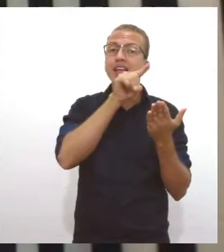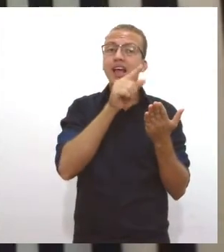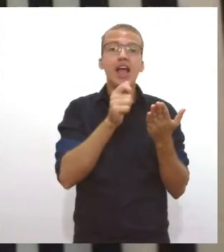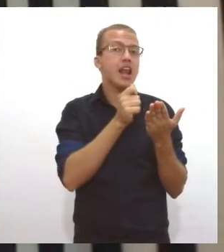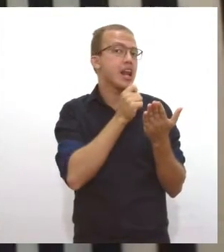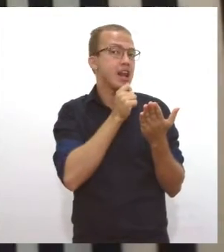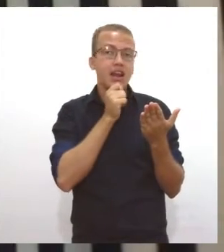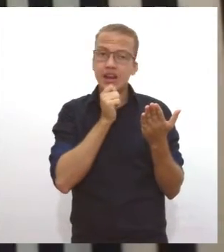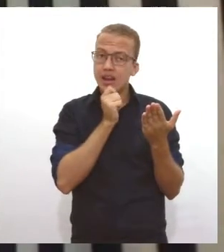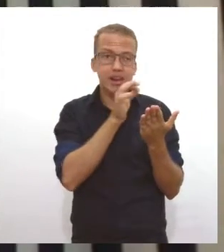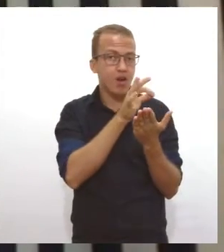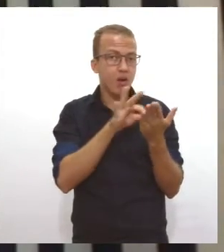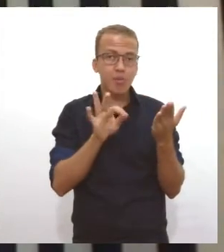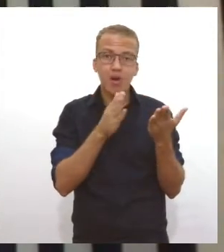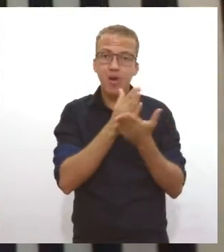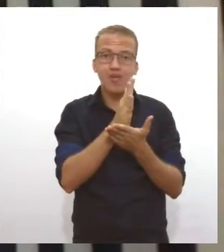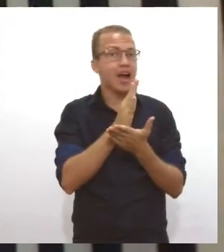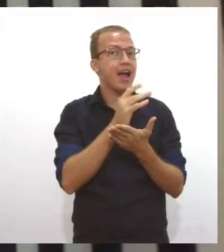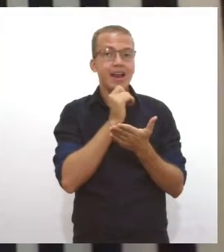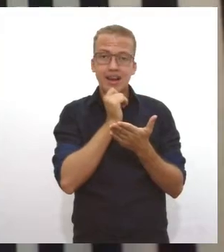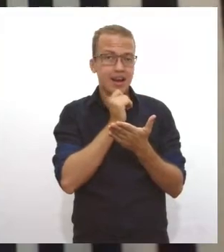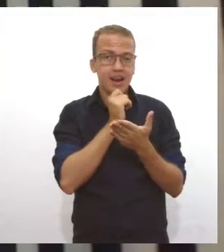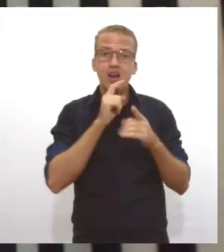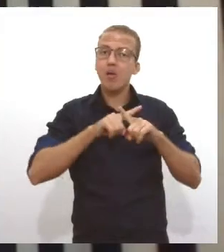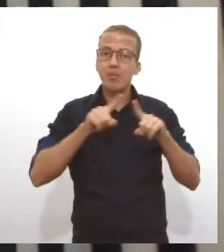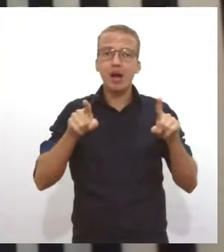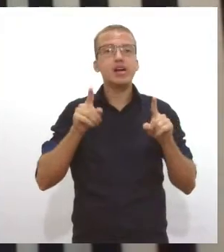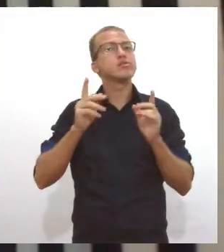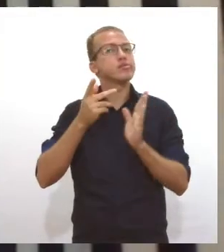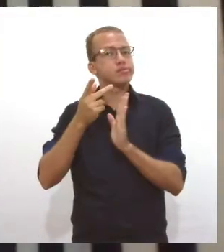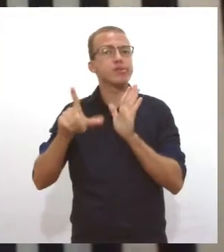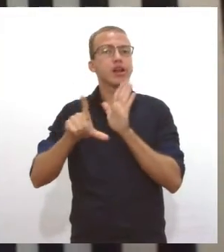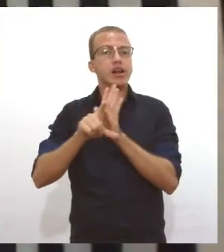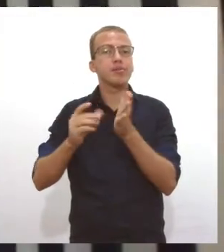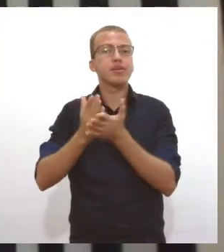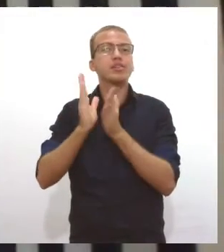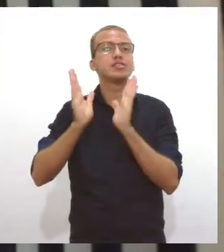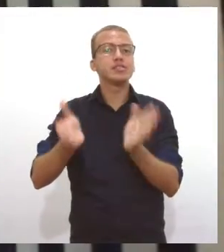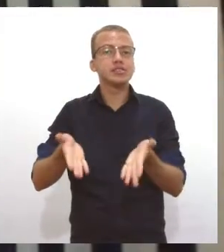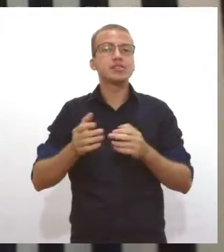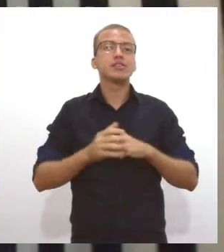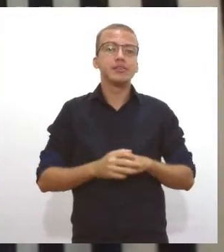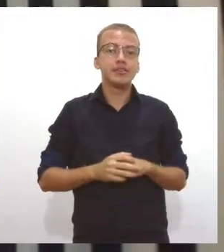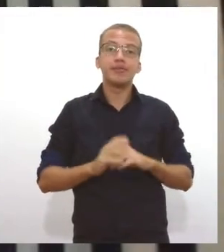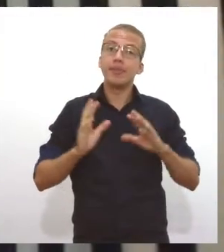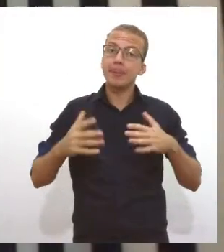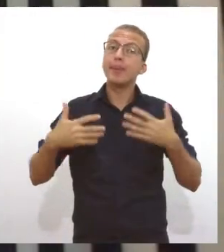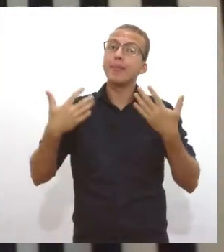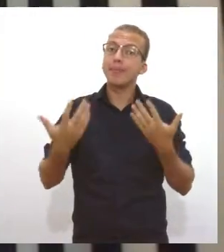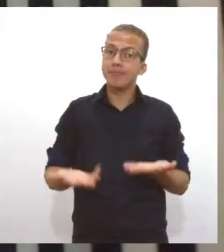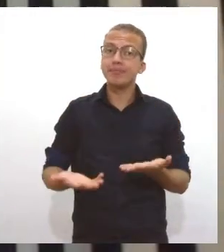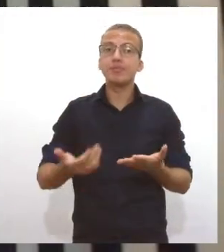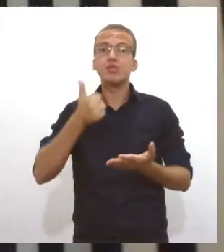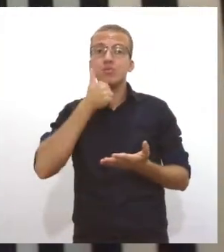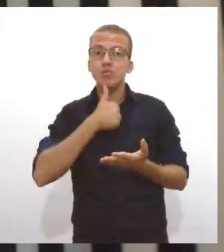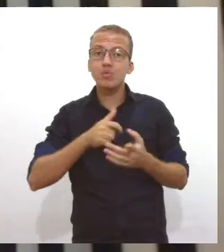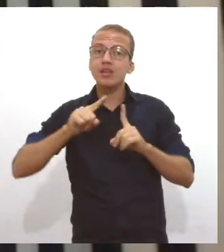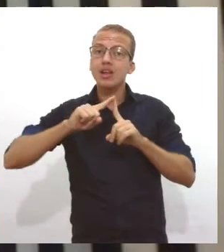a partir daí as grávidas podem requerer o seu afastamento com salário integral baseado na